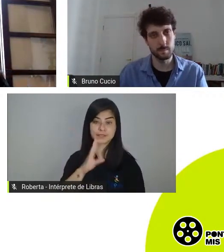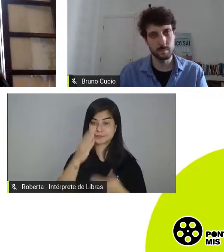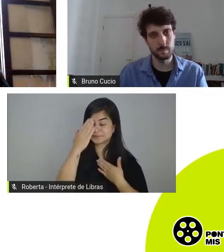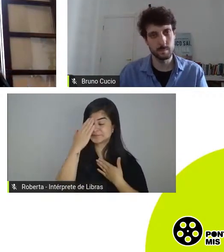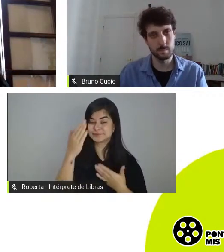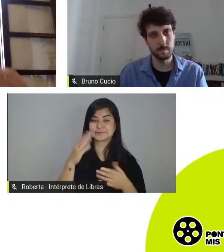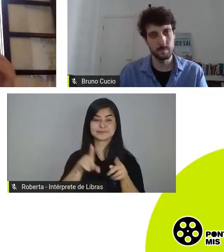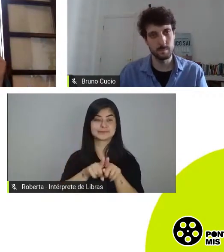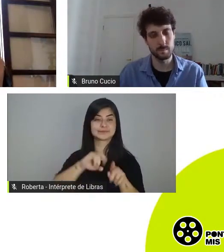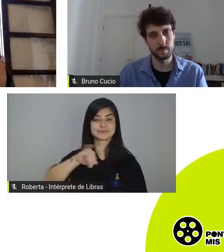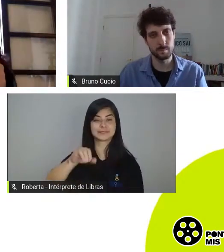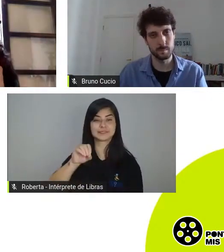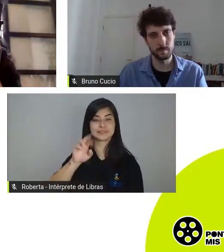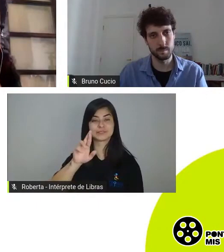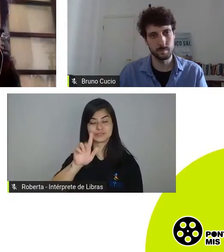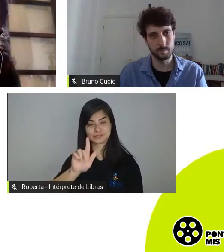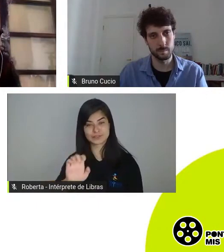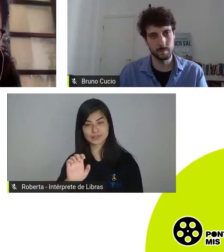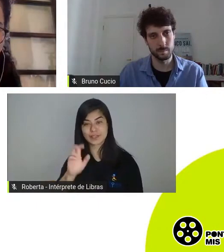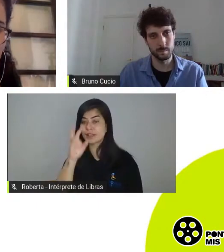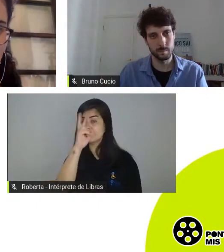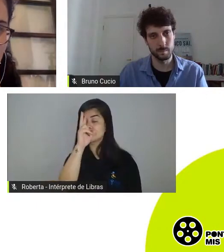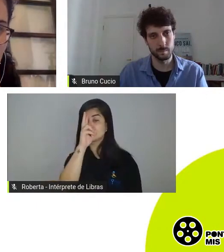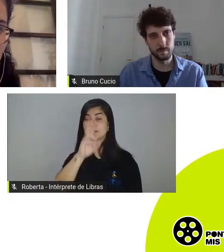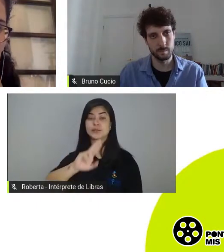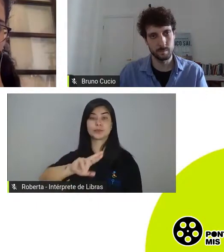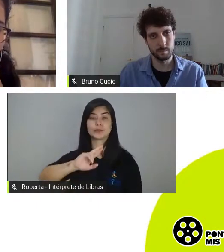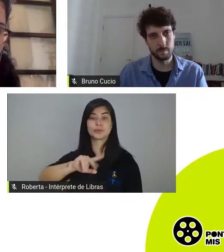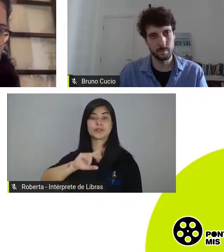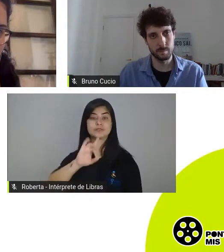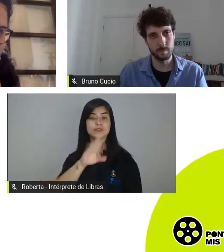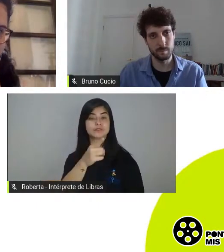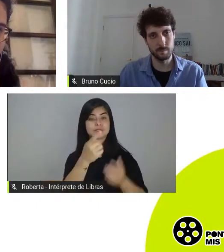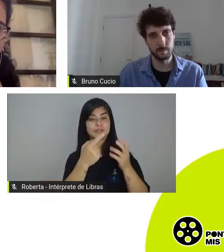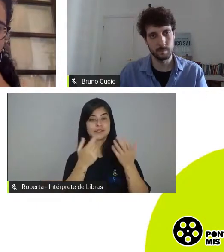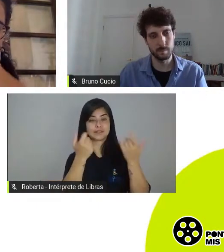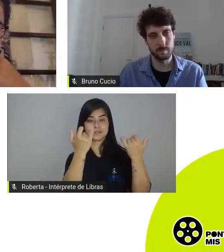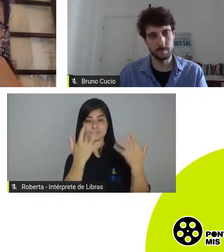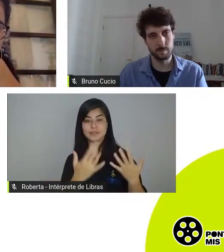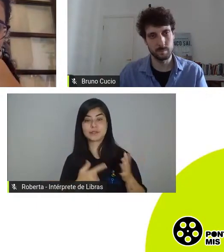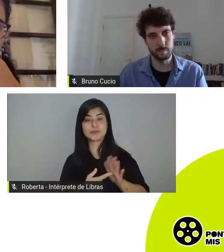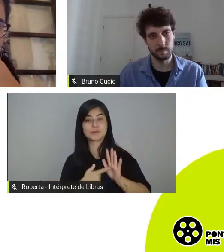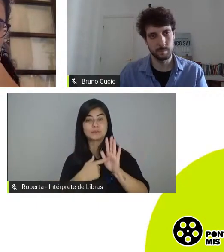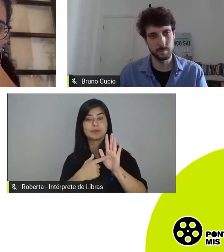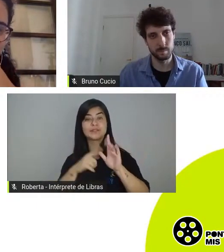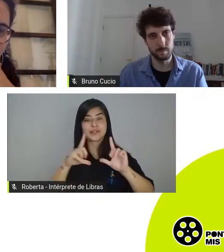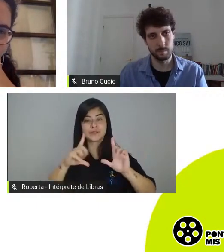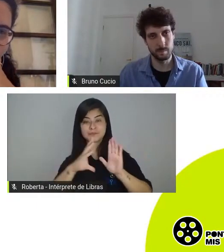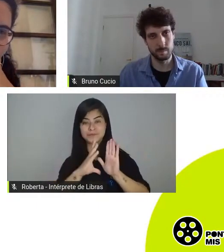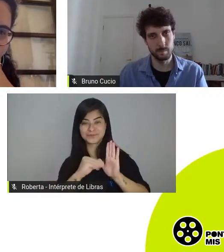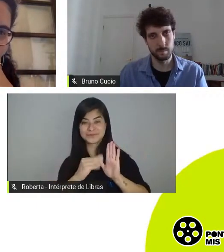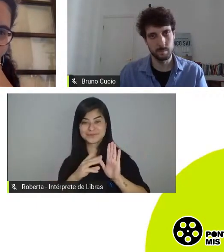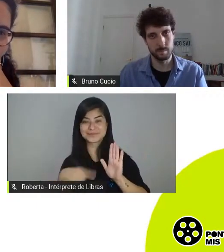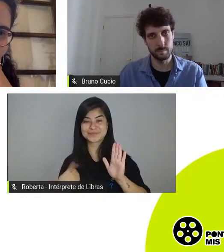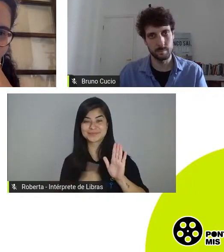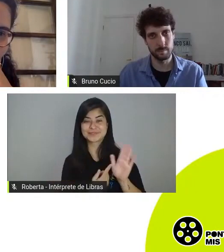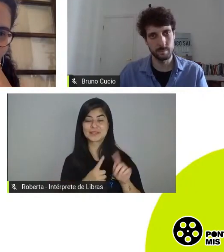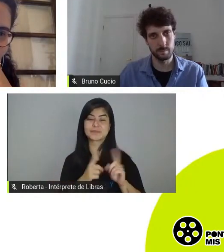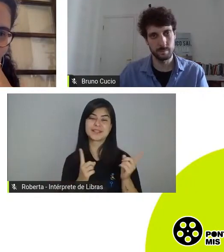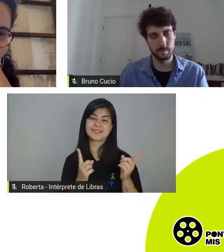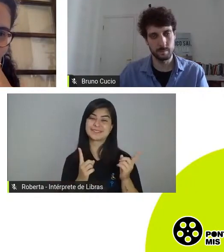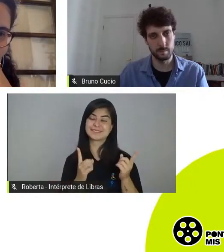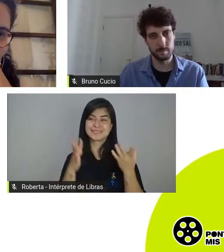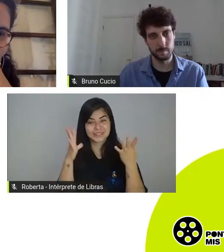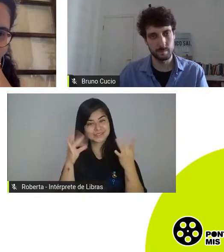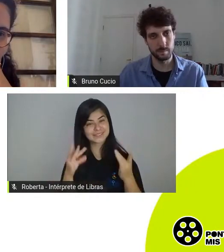por me relembrar, assim, não só você falando, né, mostrando essa foto aqui no bastidor para a gente, mas é um detalhe que eu lembrei